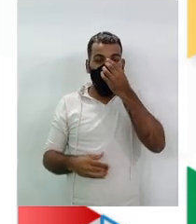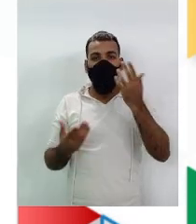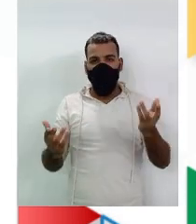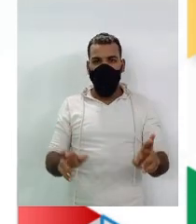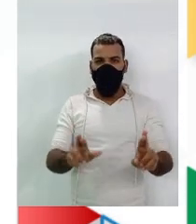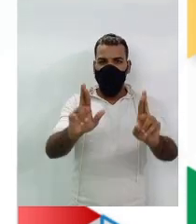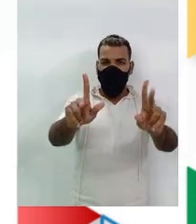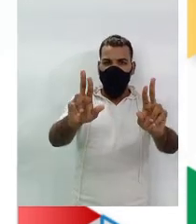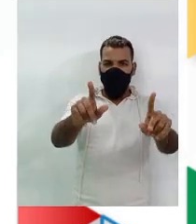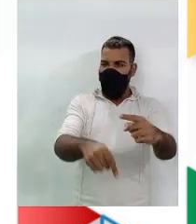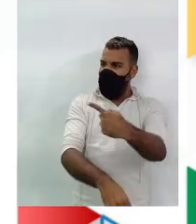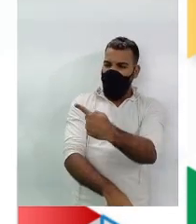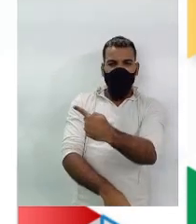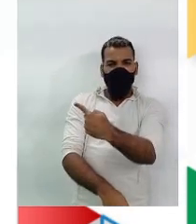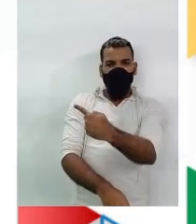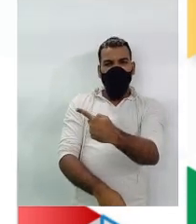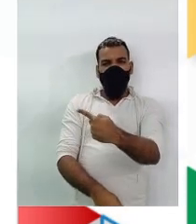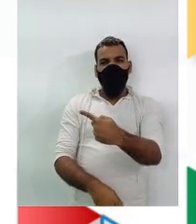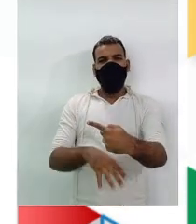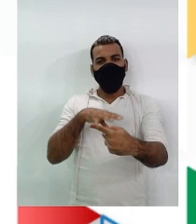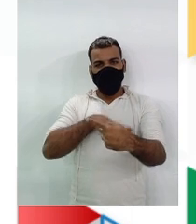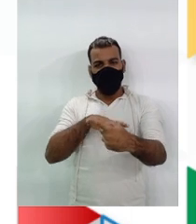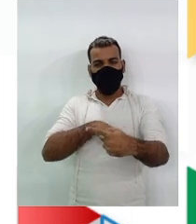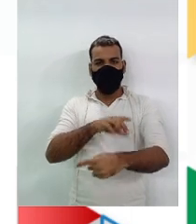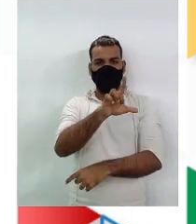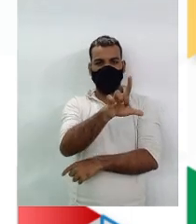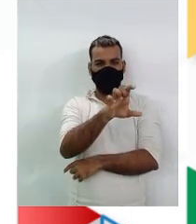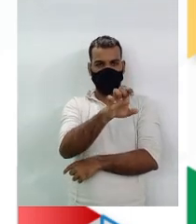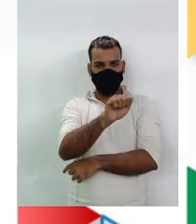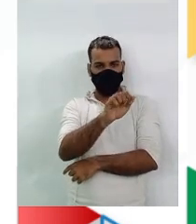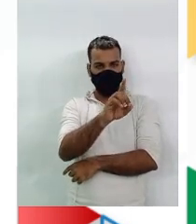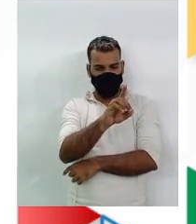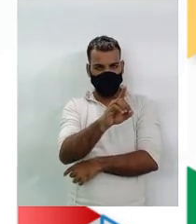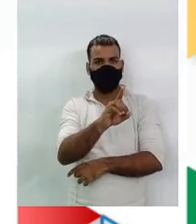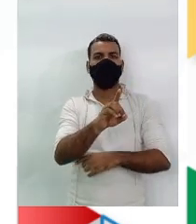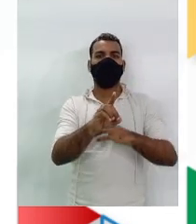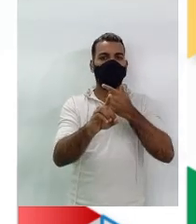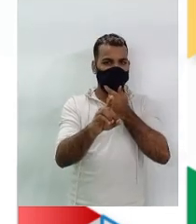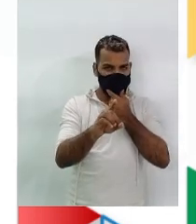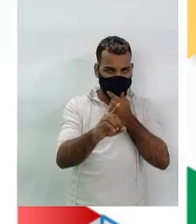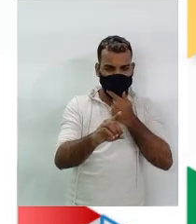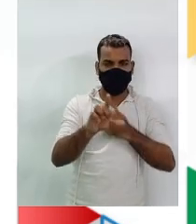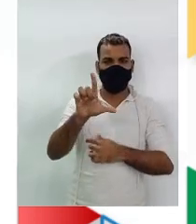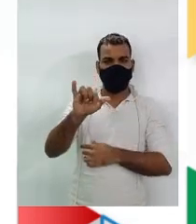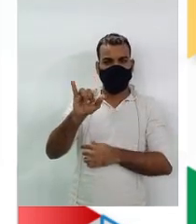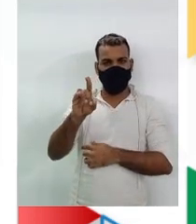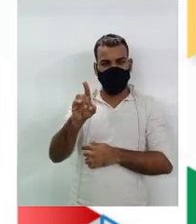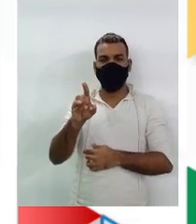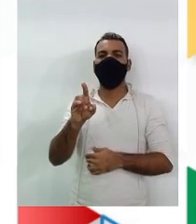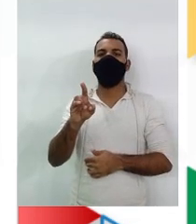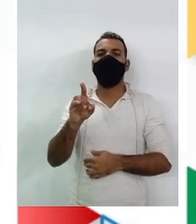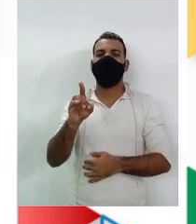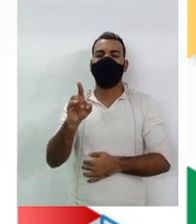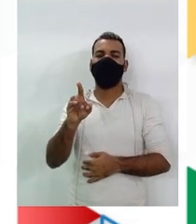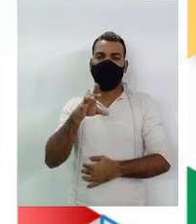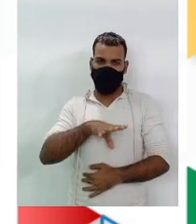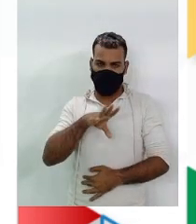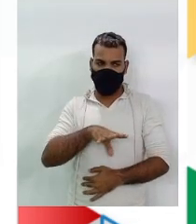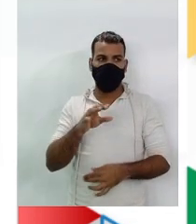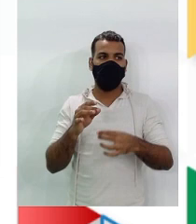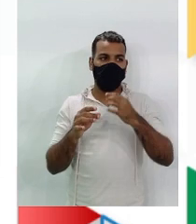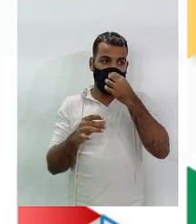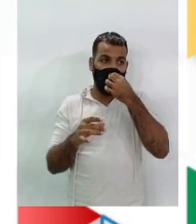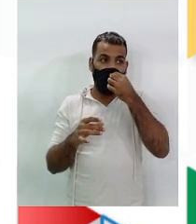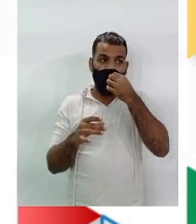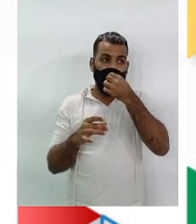lead, certo? Em português. E lembrar que é um guia, é aquela parte impactante que vai atrair. E